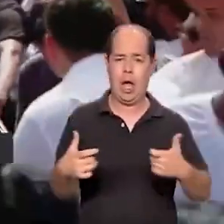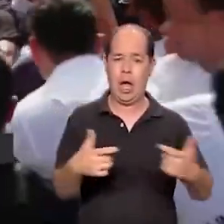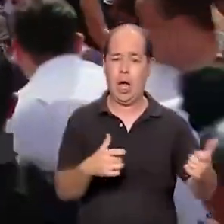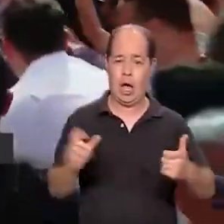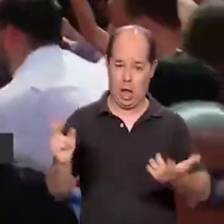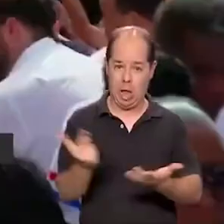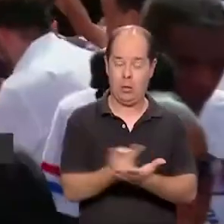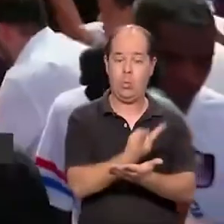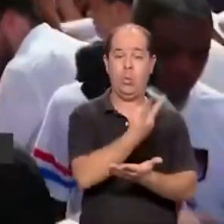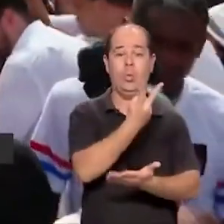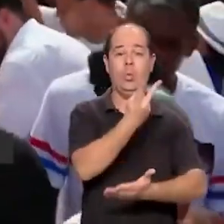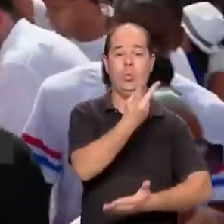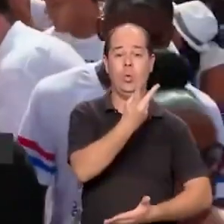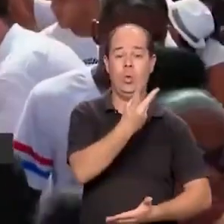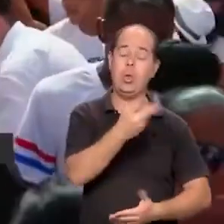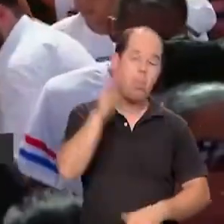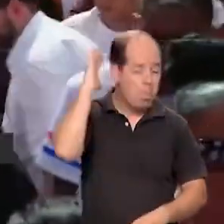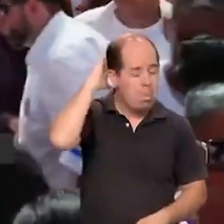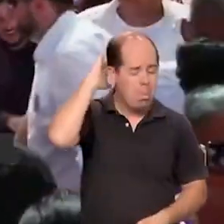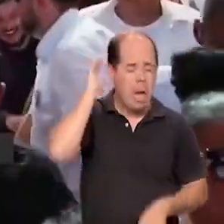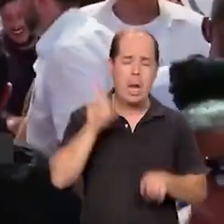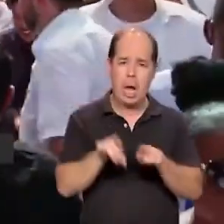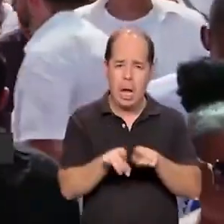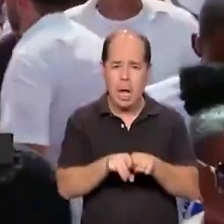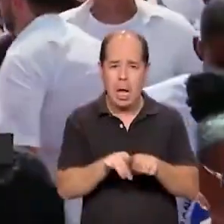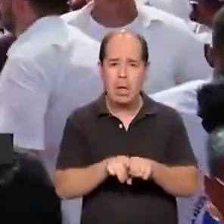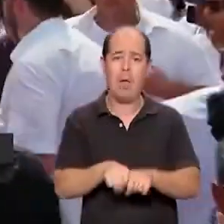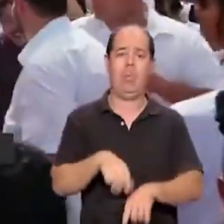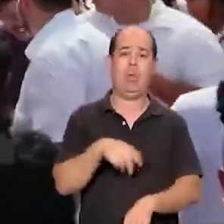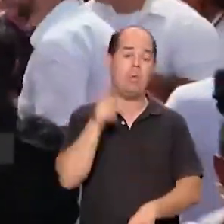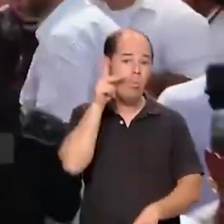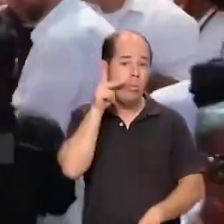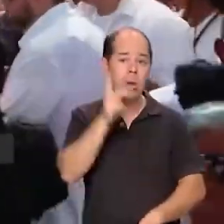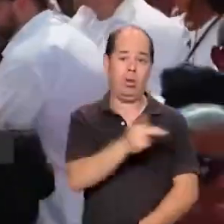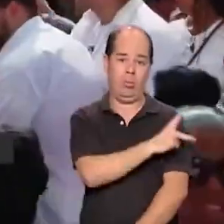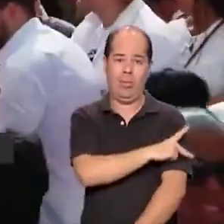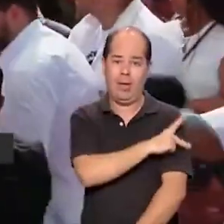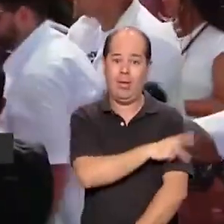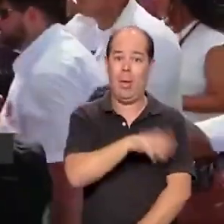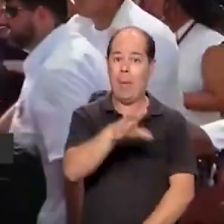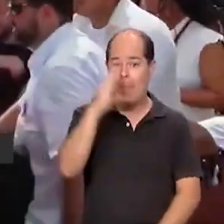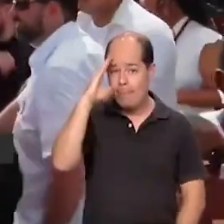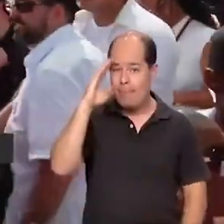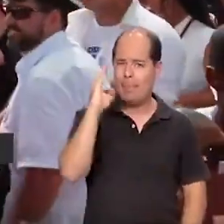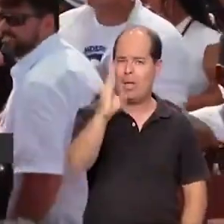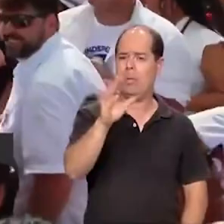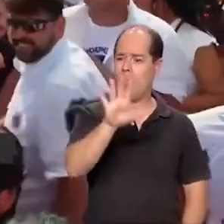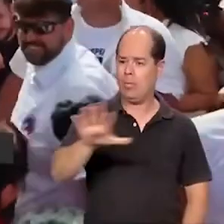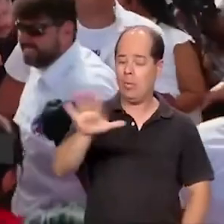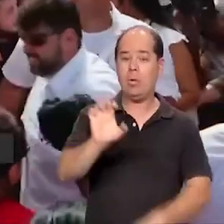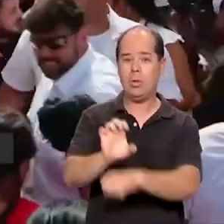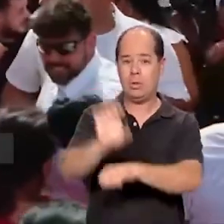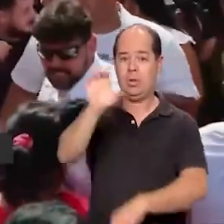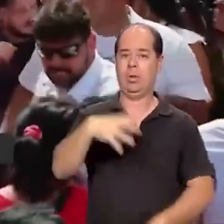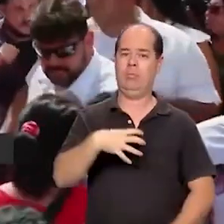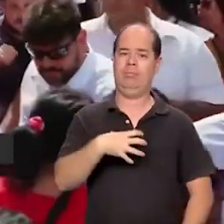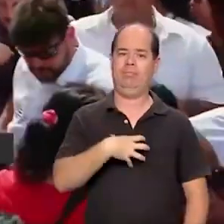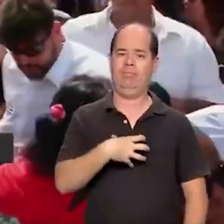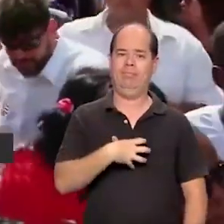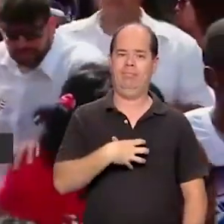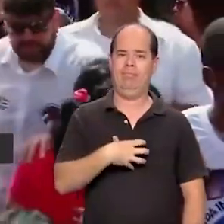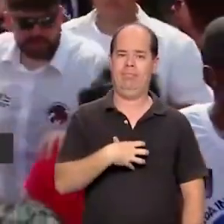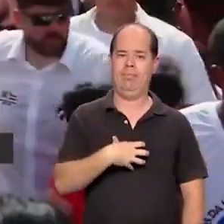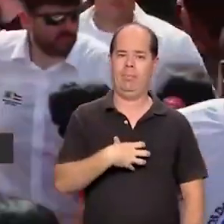aconteceu no Pará, no Piauí, na Paraíba, mas principalmente na Bahia, onde